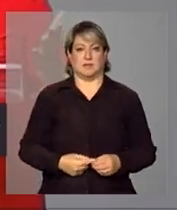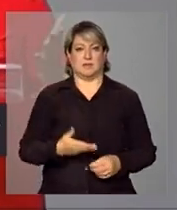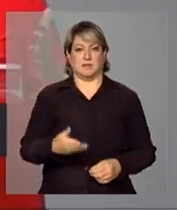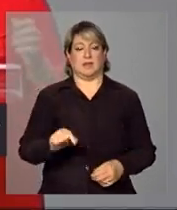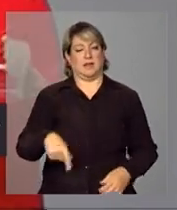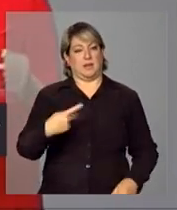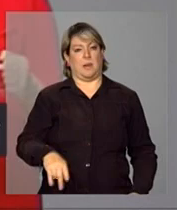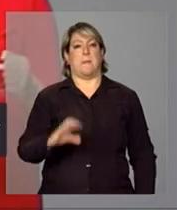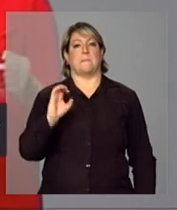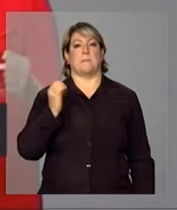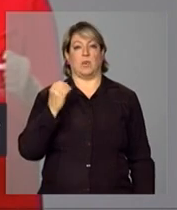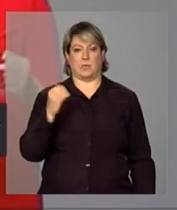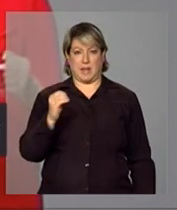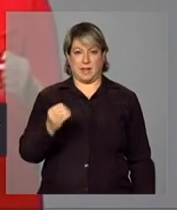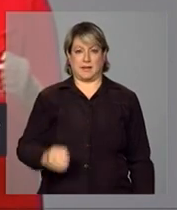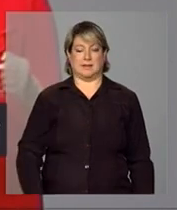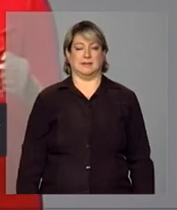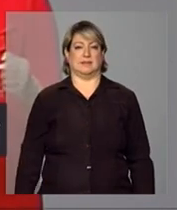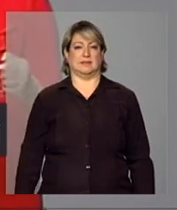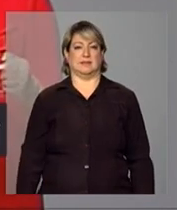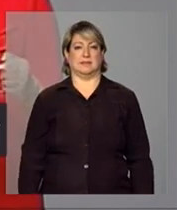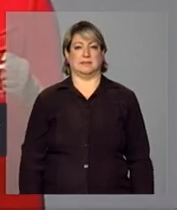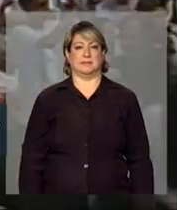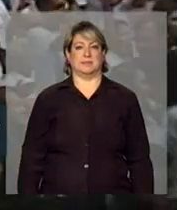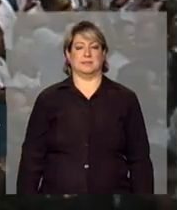de Porto Alegre.